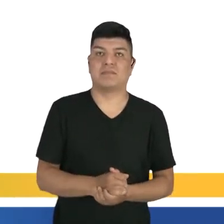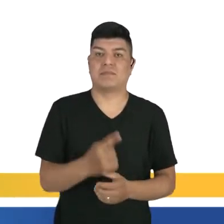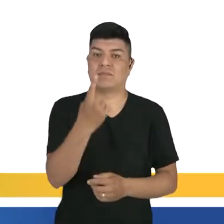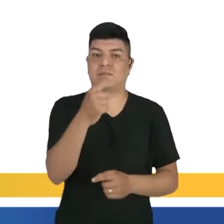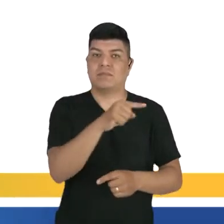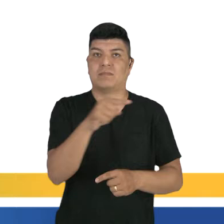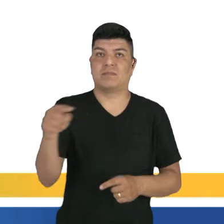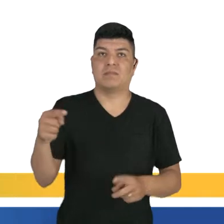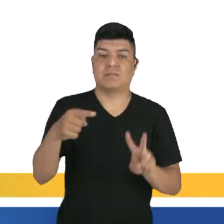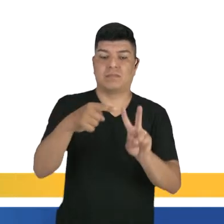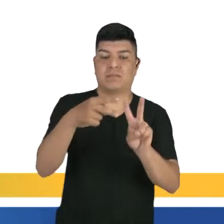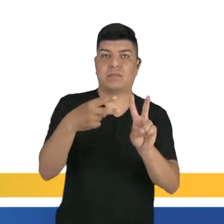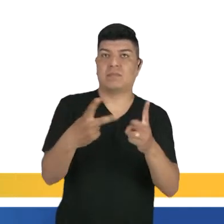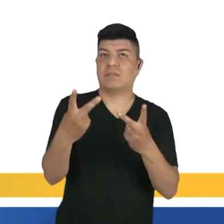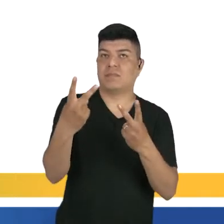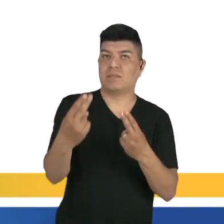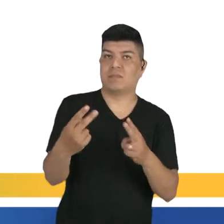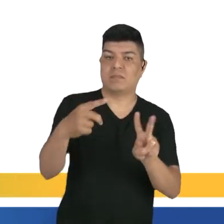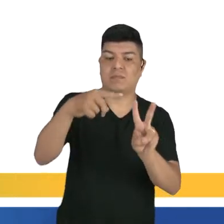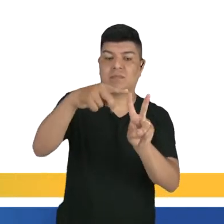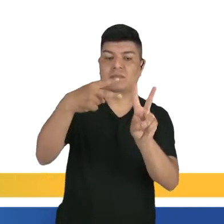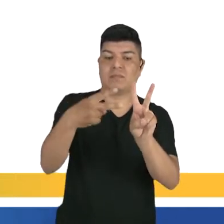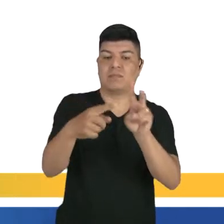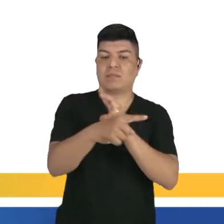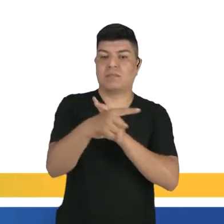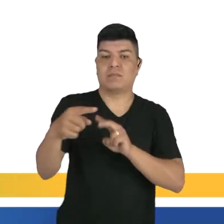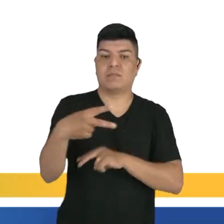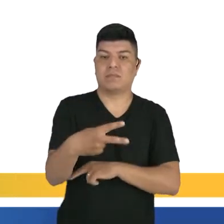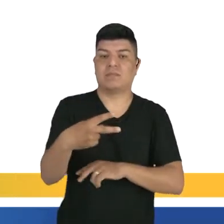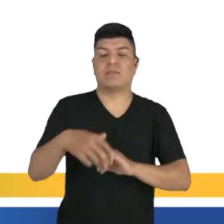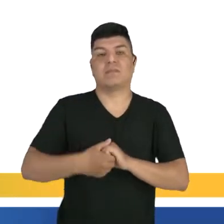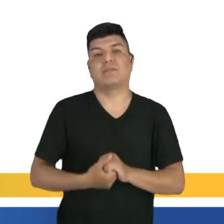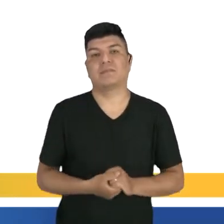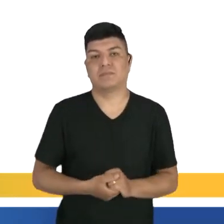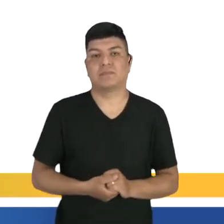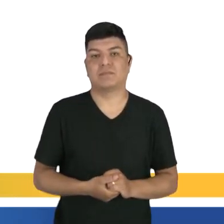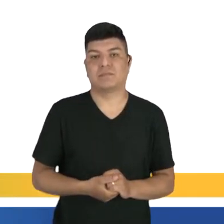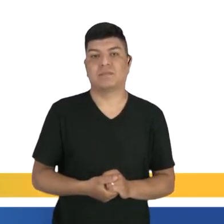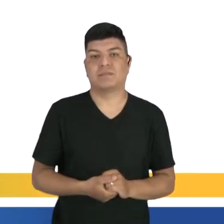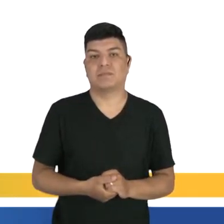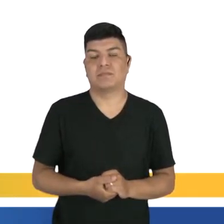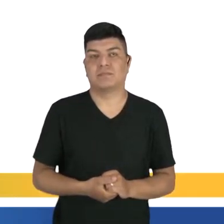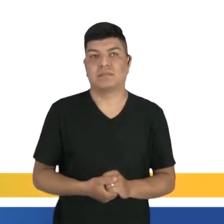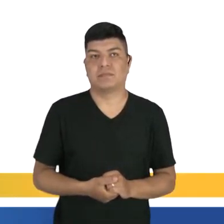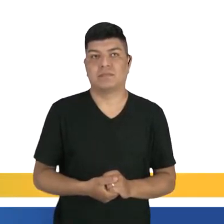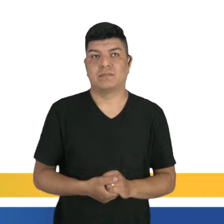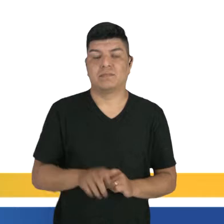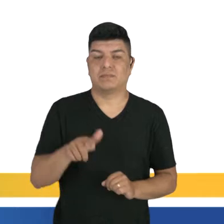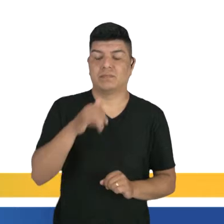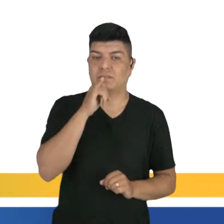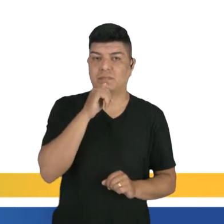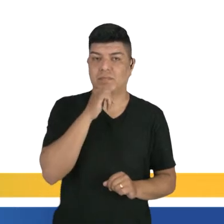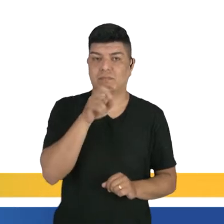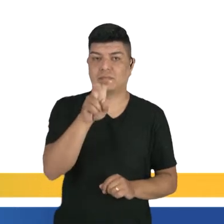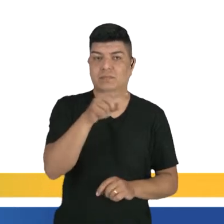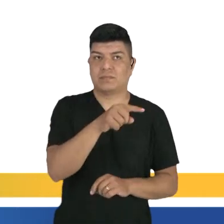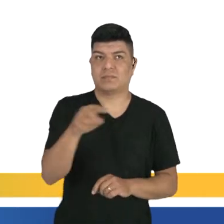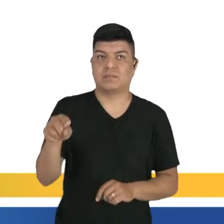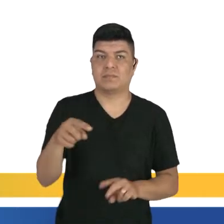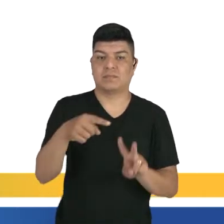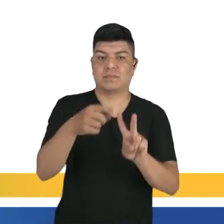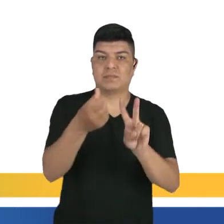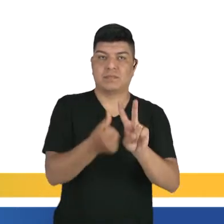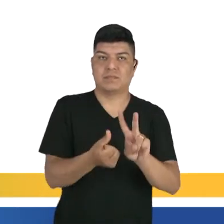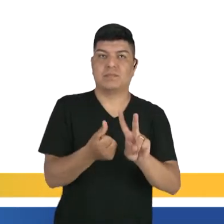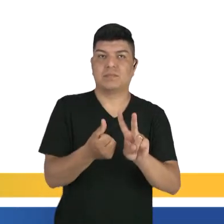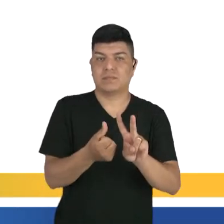Então, 1 sobre raiz de 2 é a mesma coisa que raiz de 2 sobre 2. Um outro exemplo, 5 sobre raiz